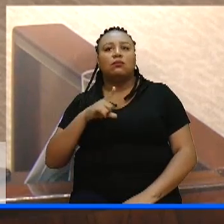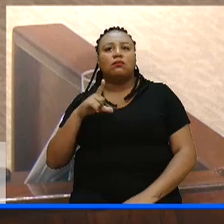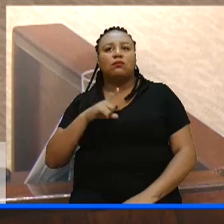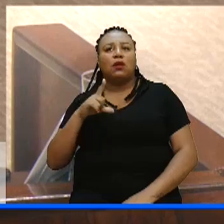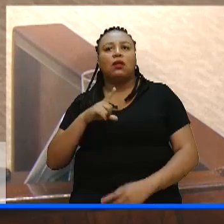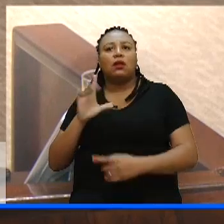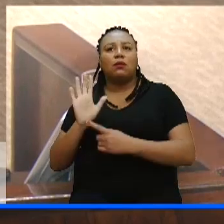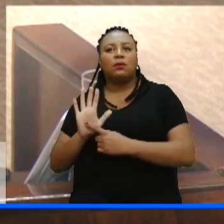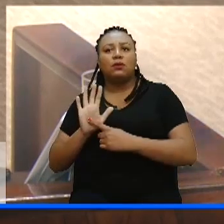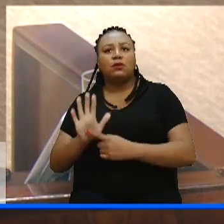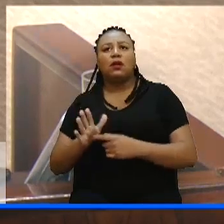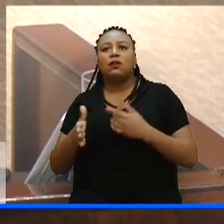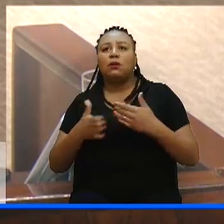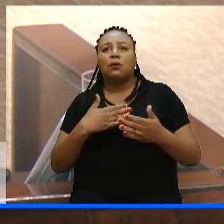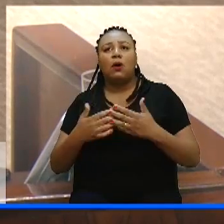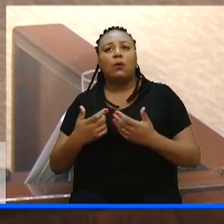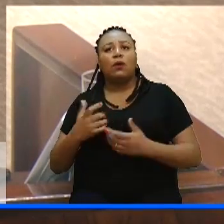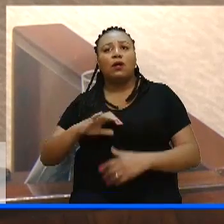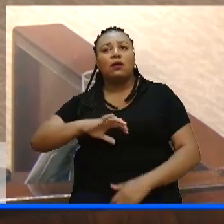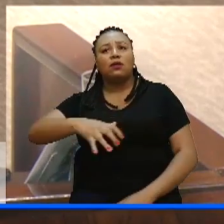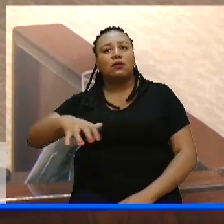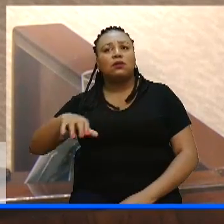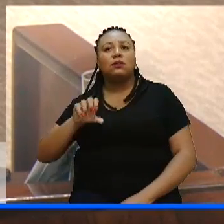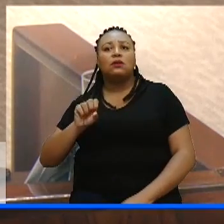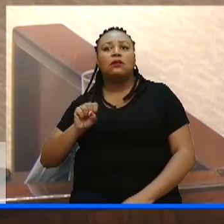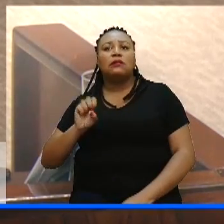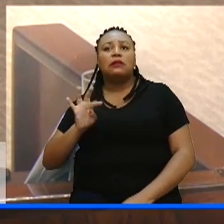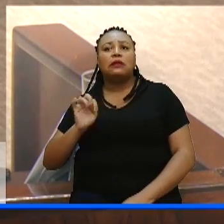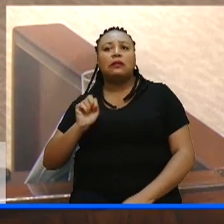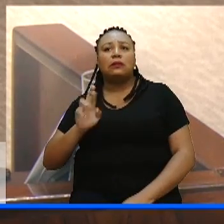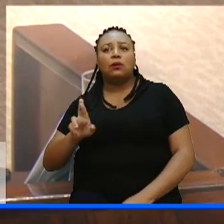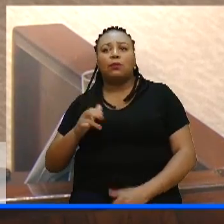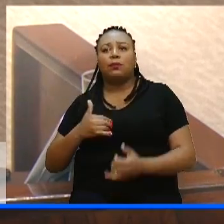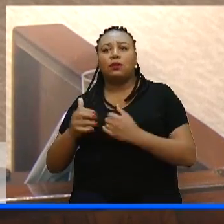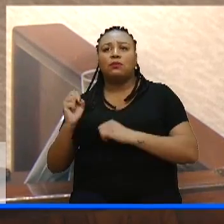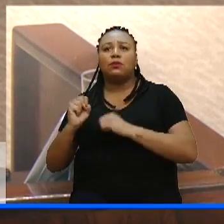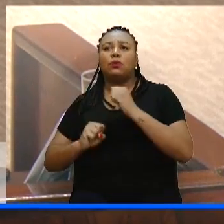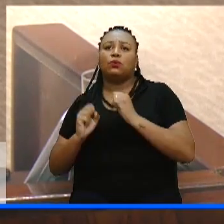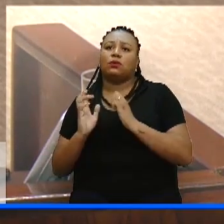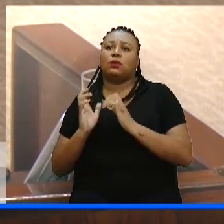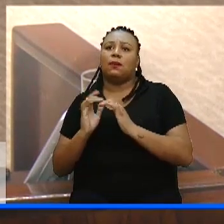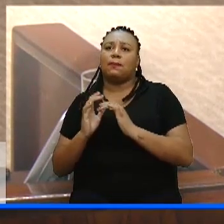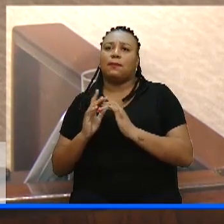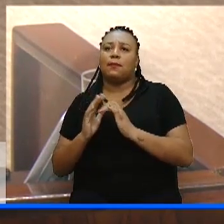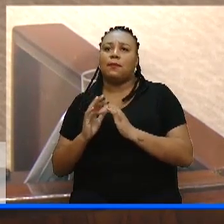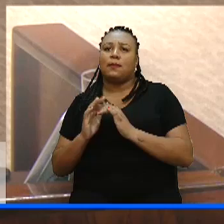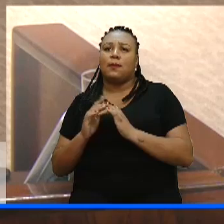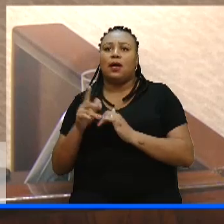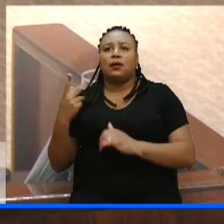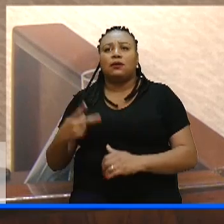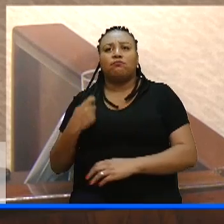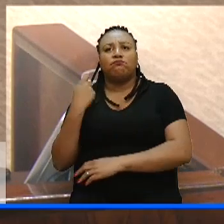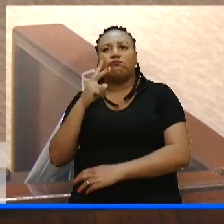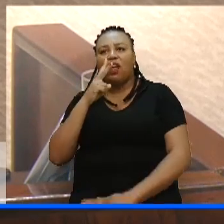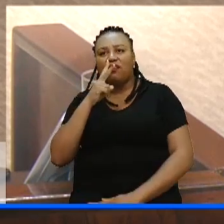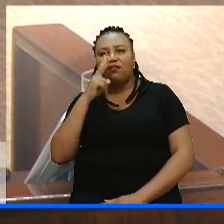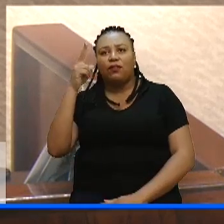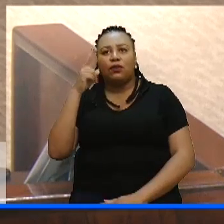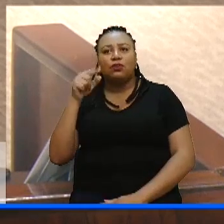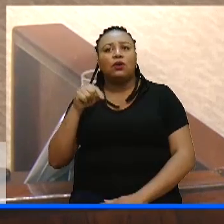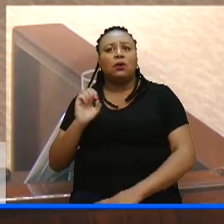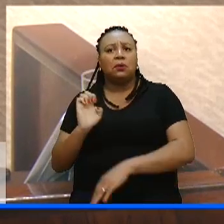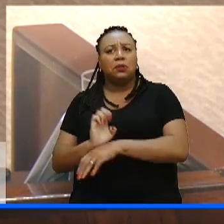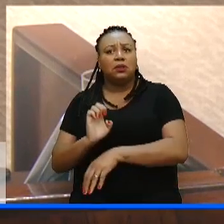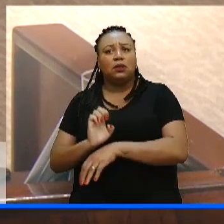apresentado para qualquer setor que seja vamos pegar o setor da indústria de máquinas e equipamentos que no rio grande é forte o